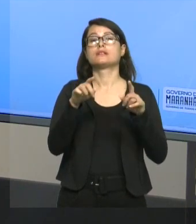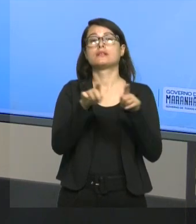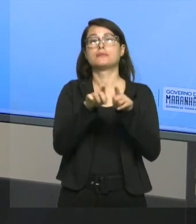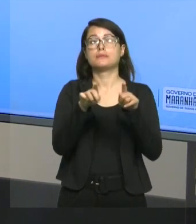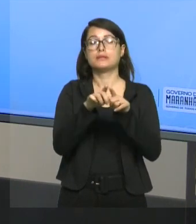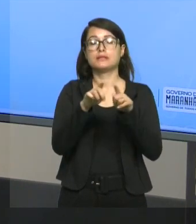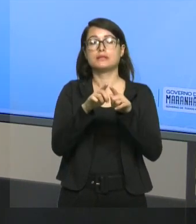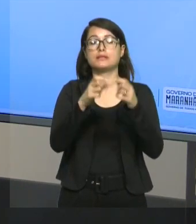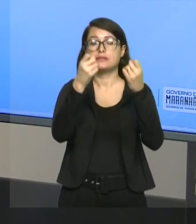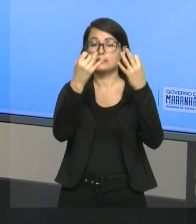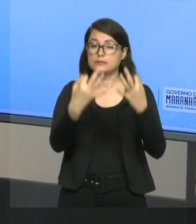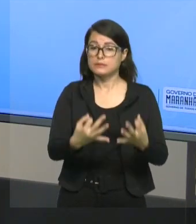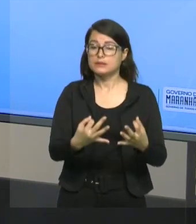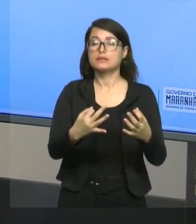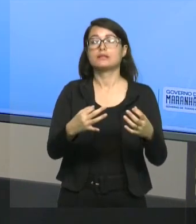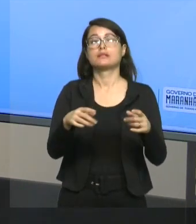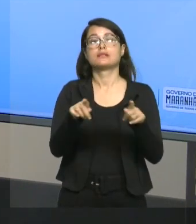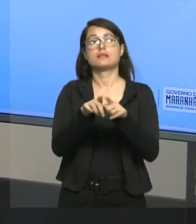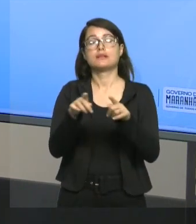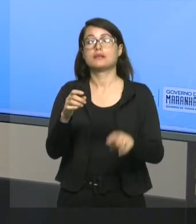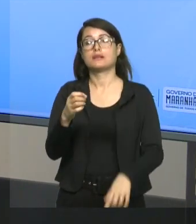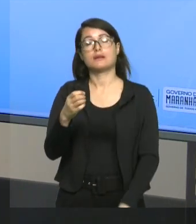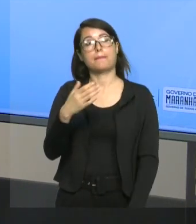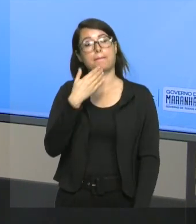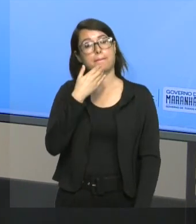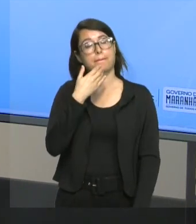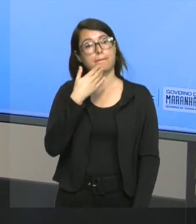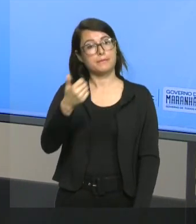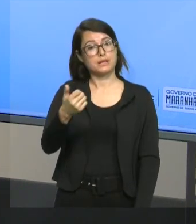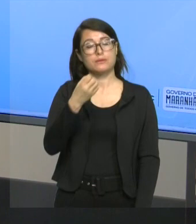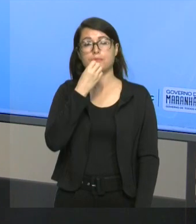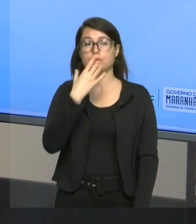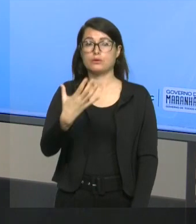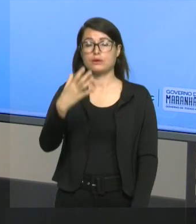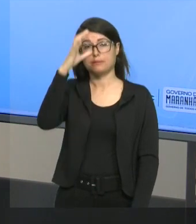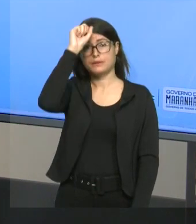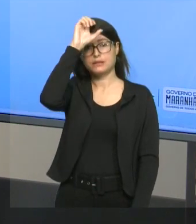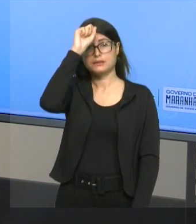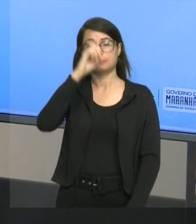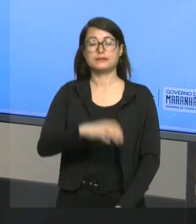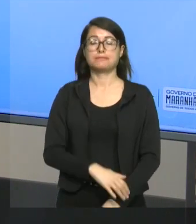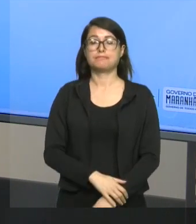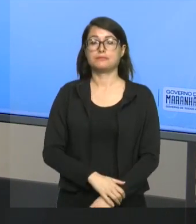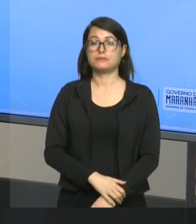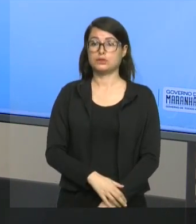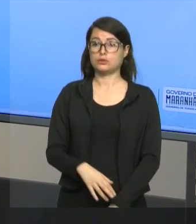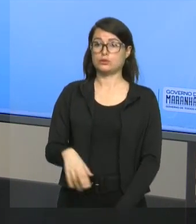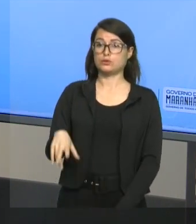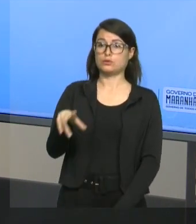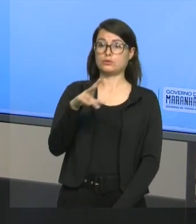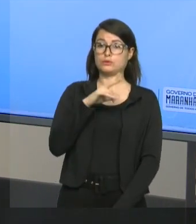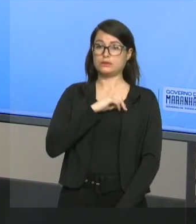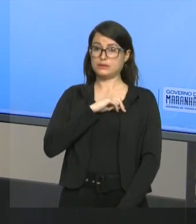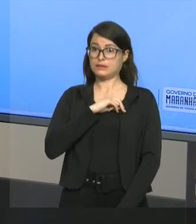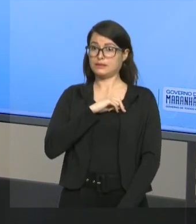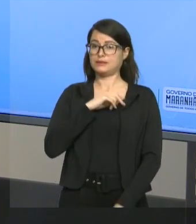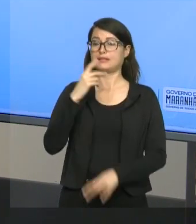o bem-estar e para o melhor aprendizado. Nossa, eu estou falando